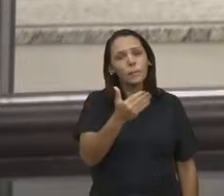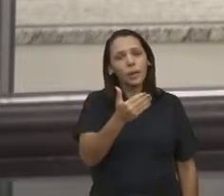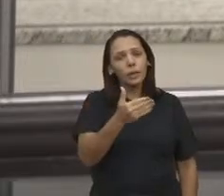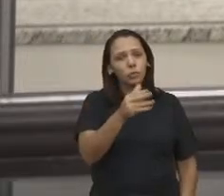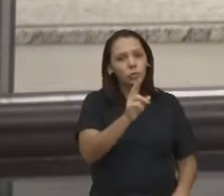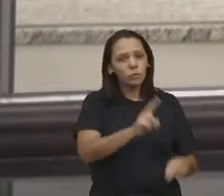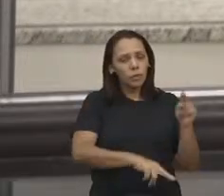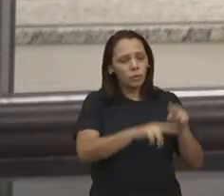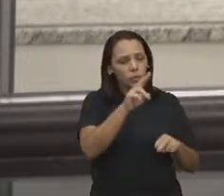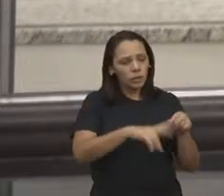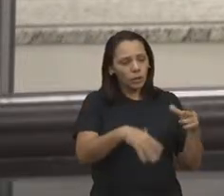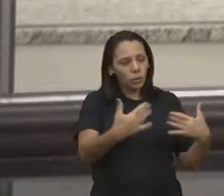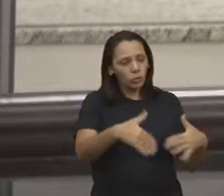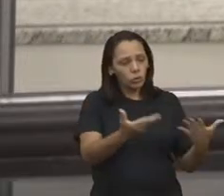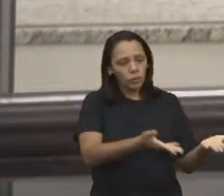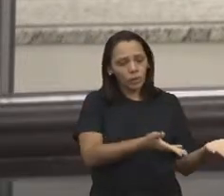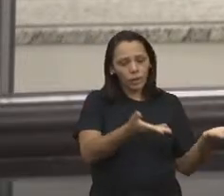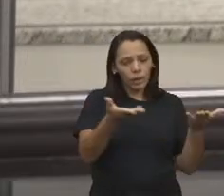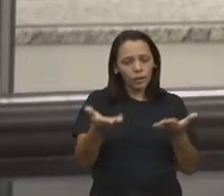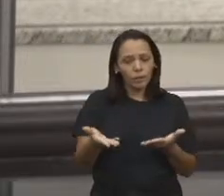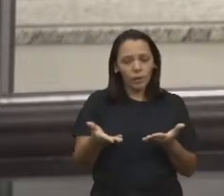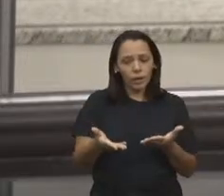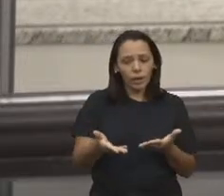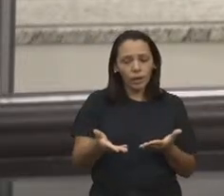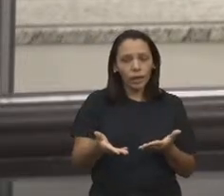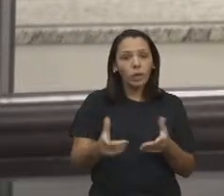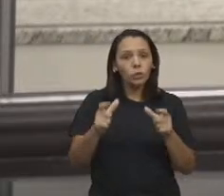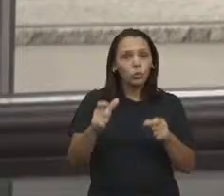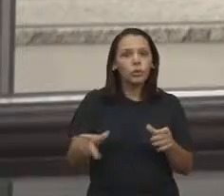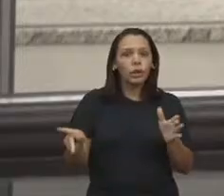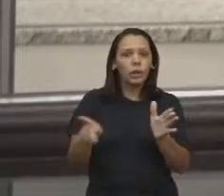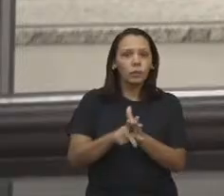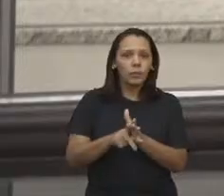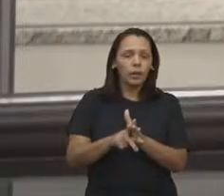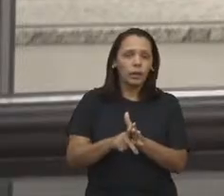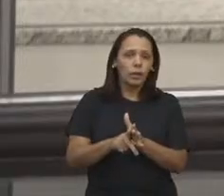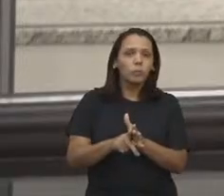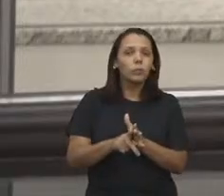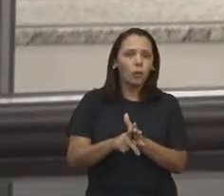material desse num terreno dele que está muito